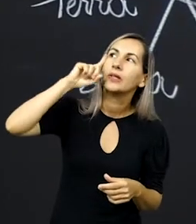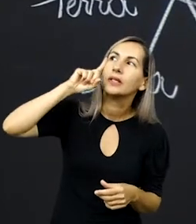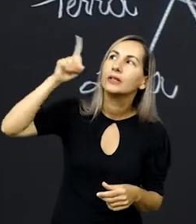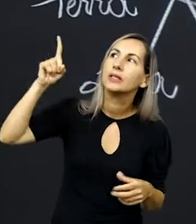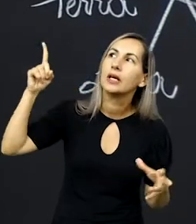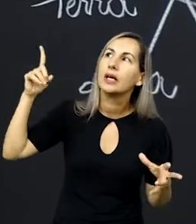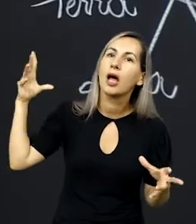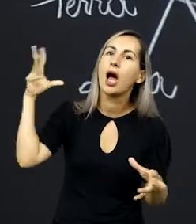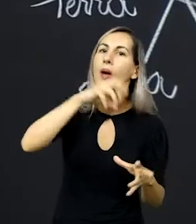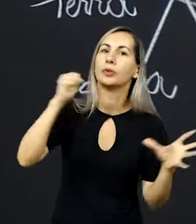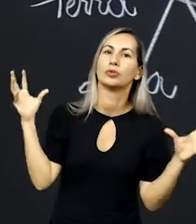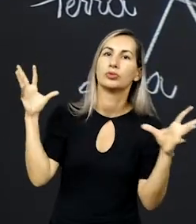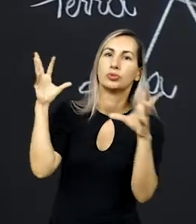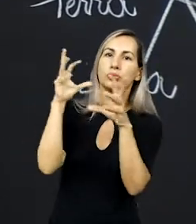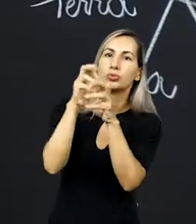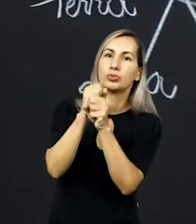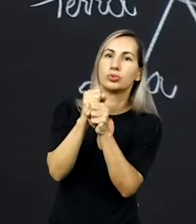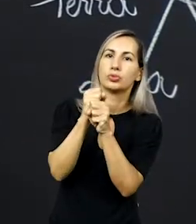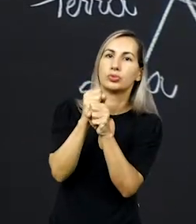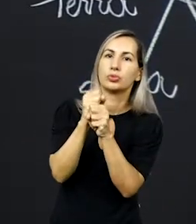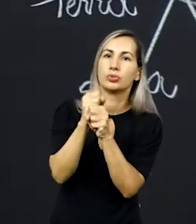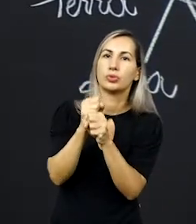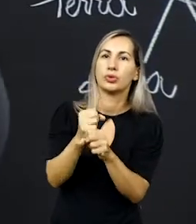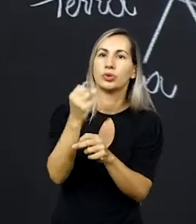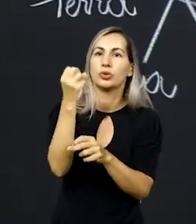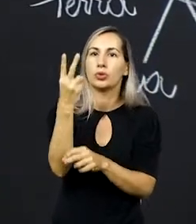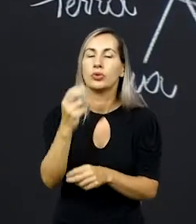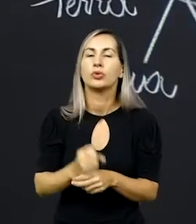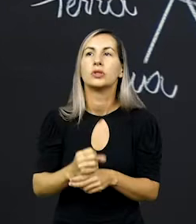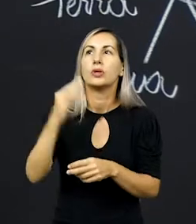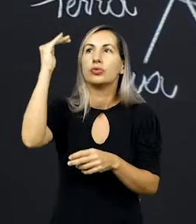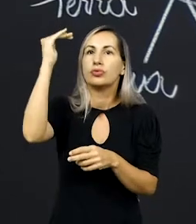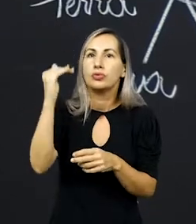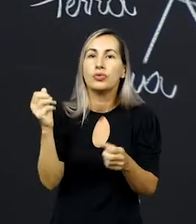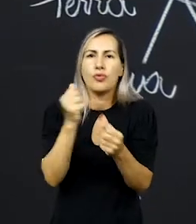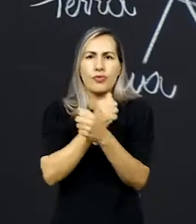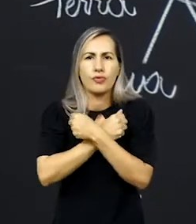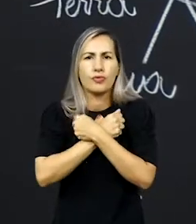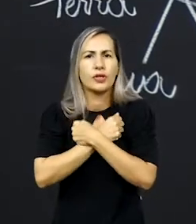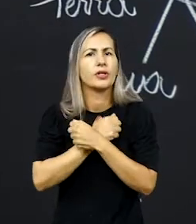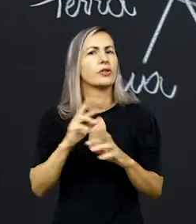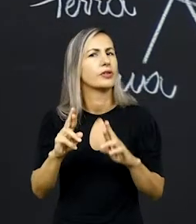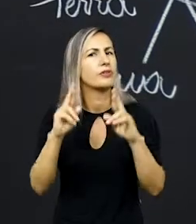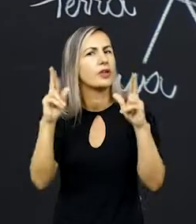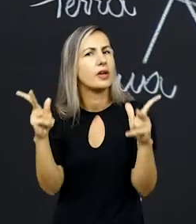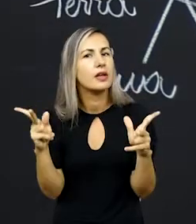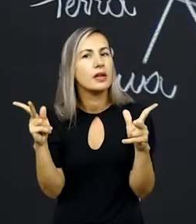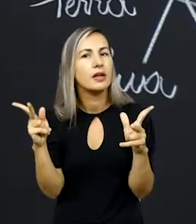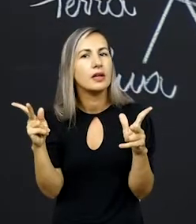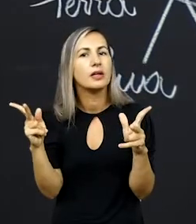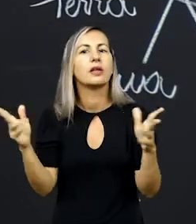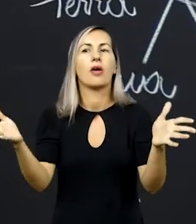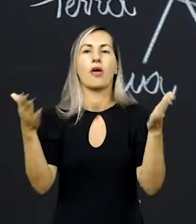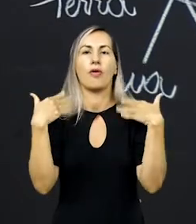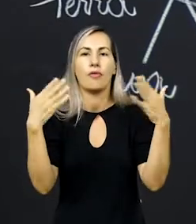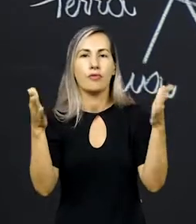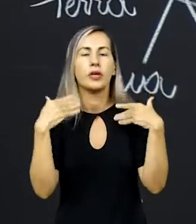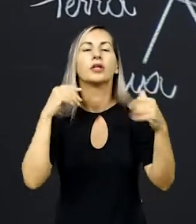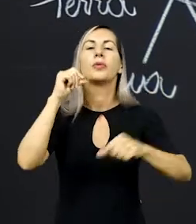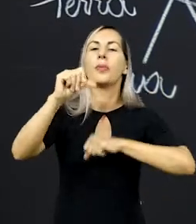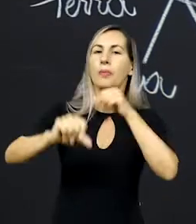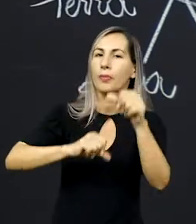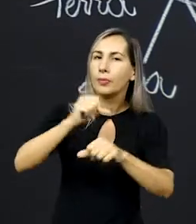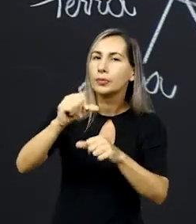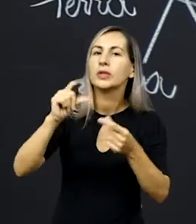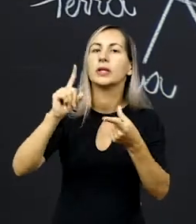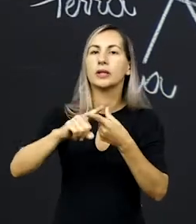vira noite. A temperatura cai 2, 3 graus, então você sente um friozinho diferente. Às vezes o vento ele altera, afinal o vento ele é